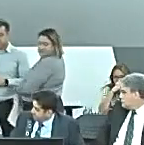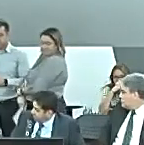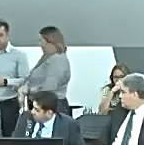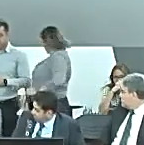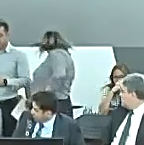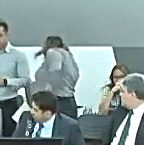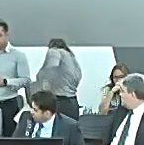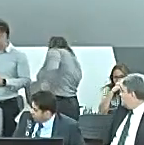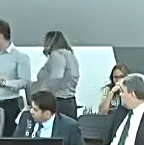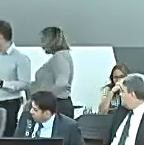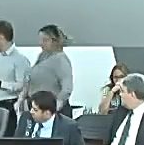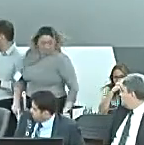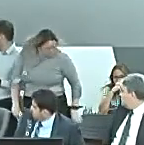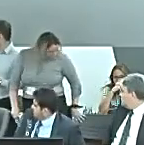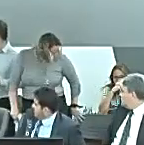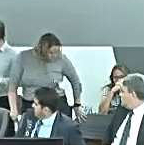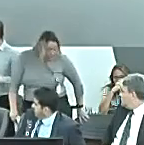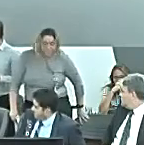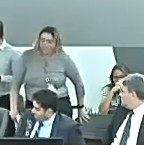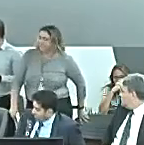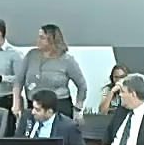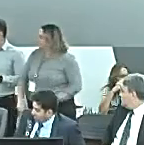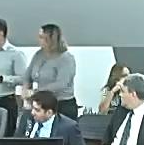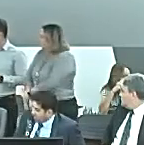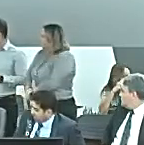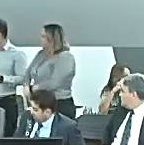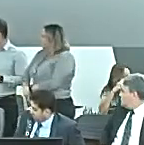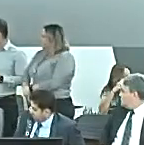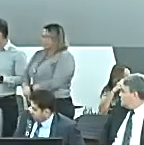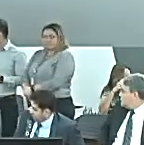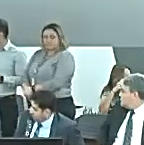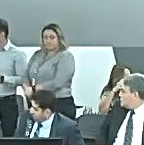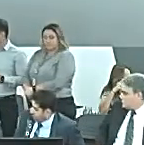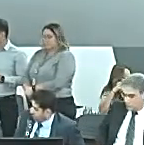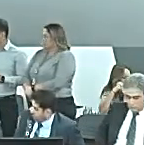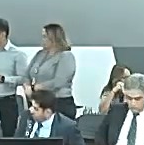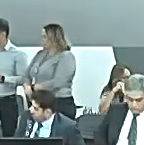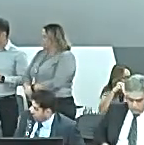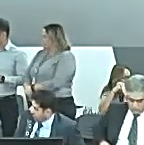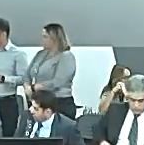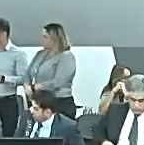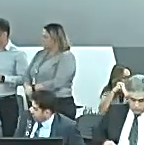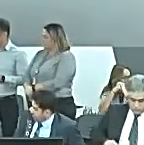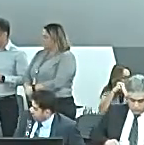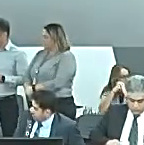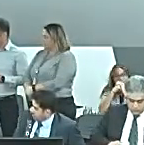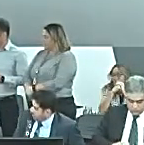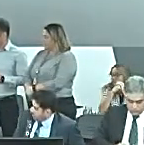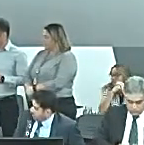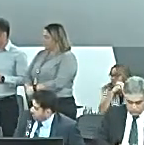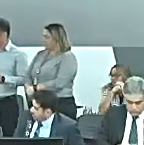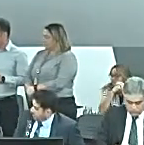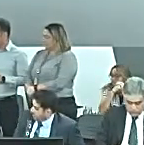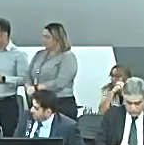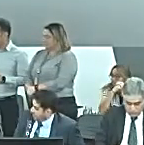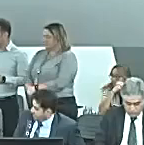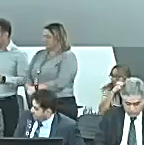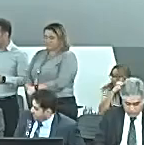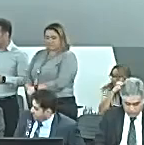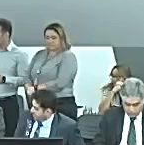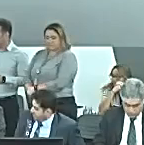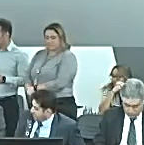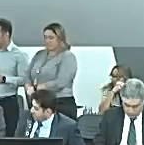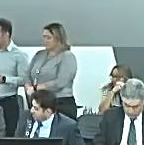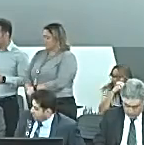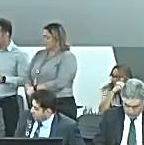ouvir meu nome colega coletivo leite favor é não